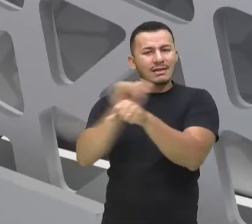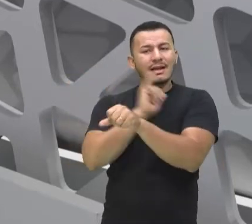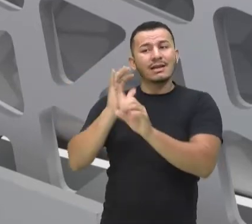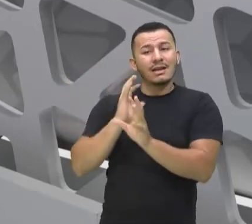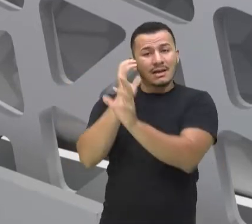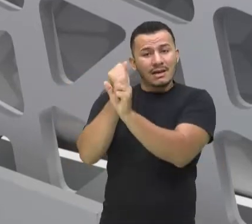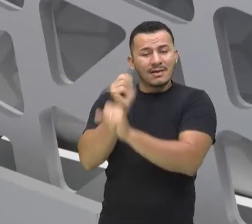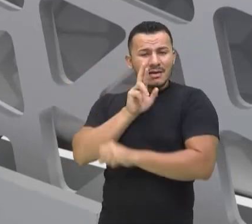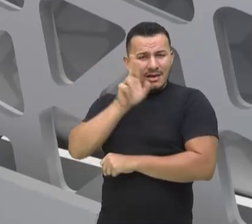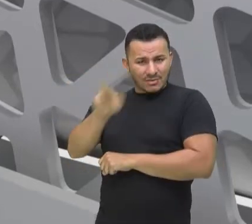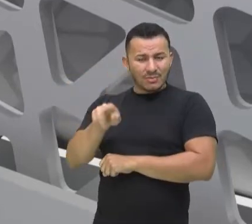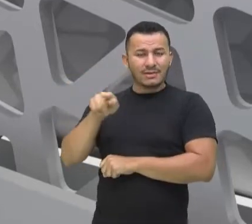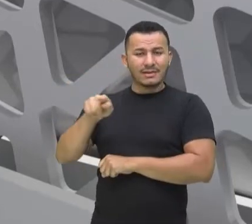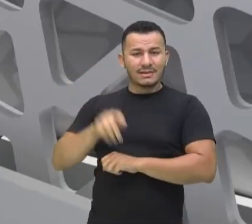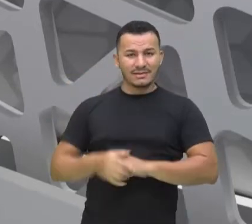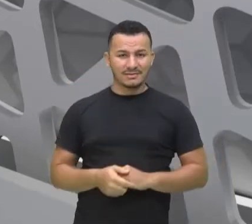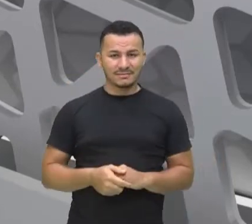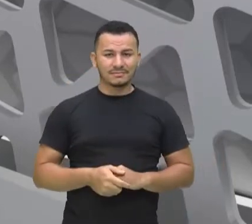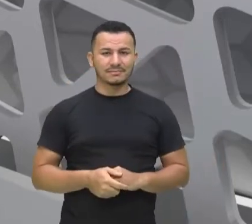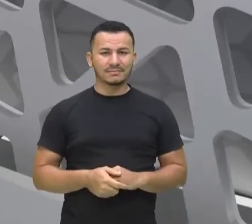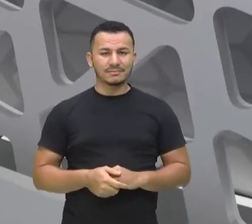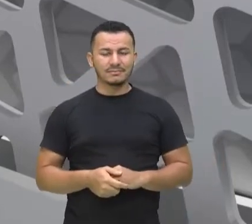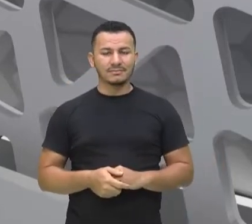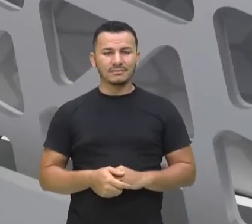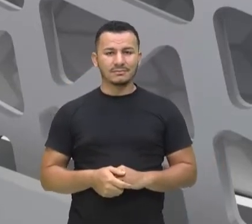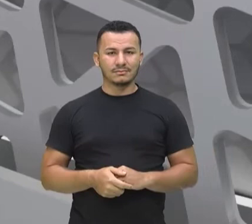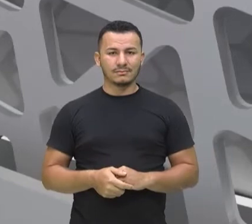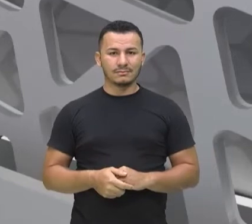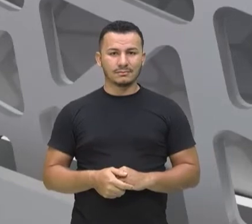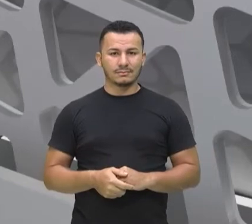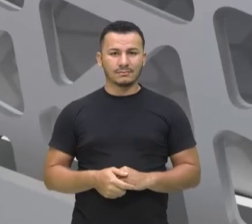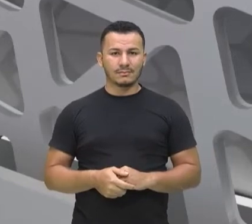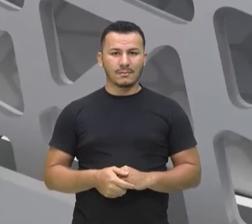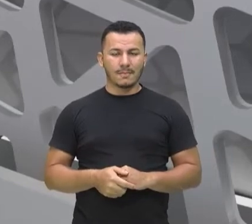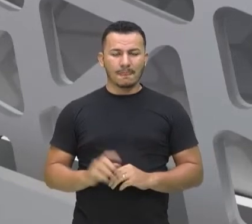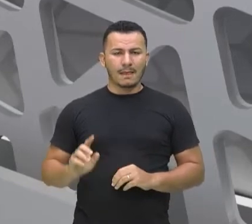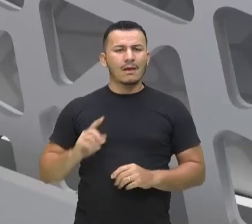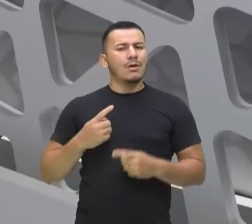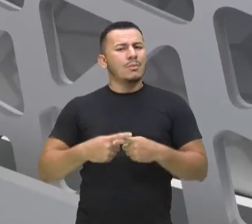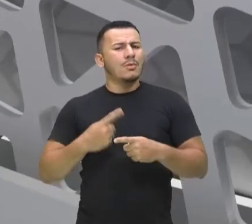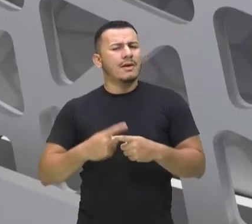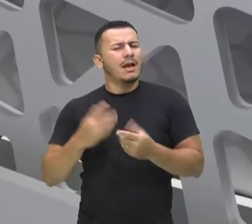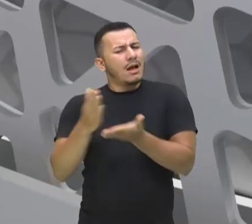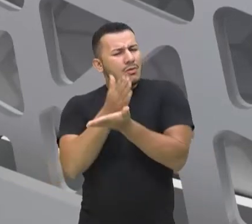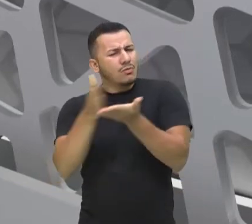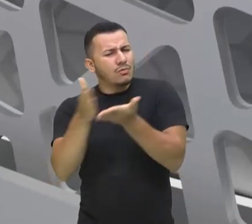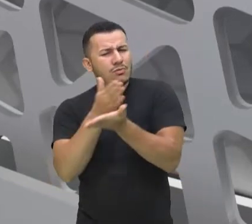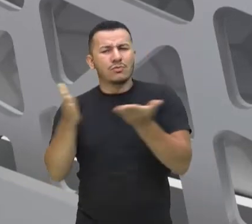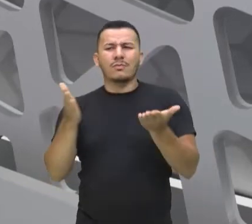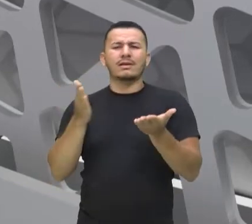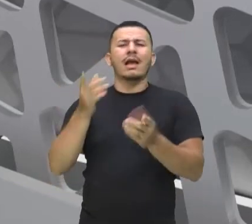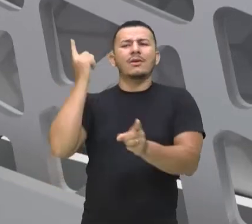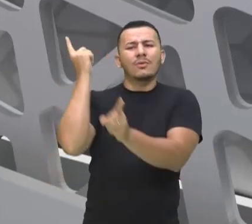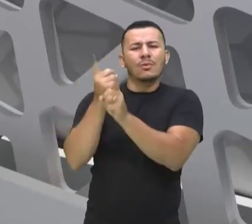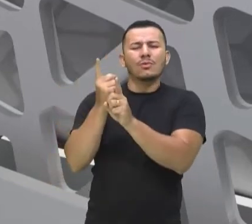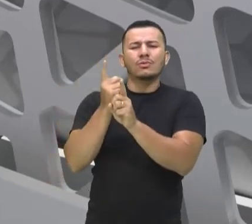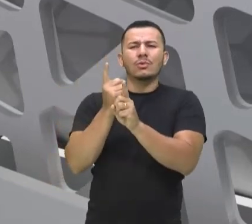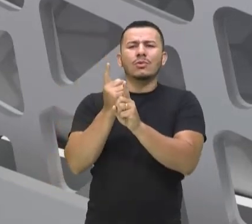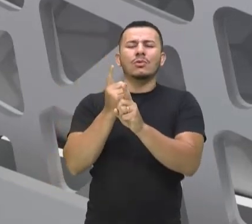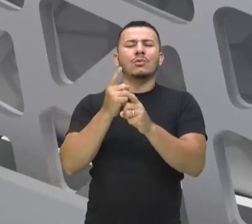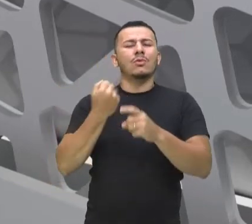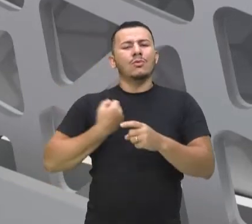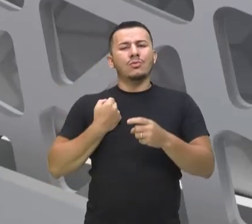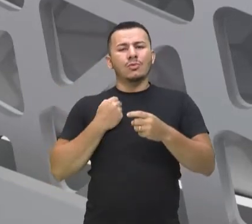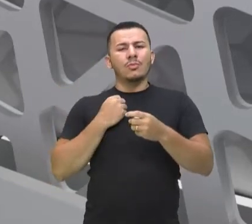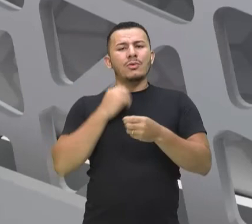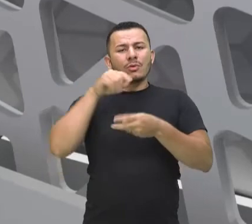resolver, tá legal? Porque olha só, nem sempre nós vamos saber o valor do ângulo interno do